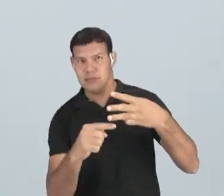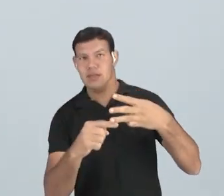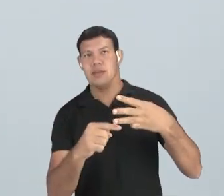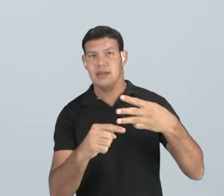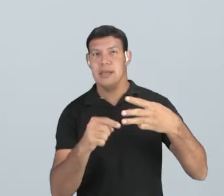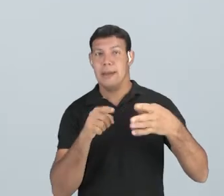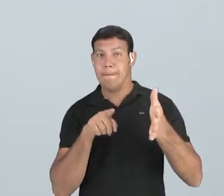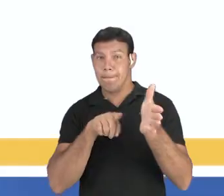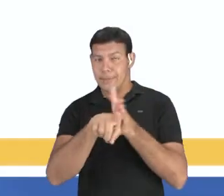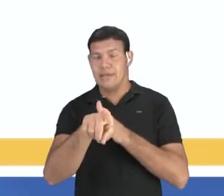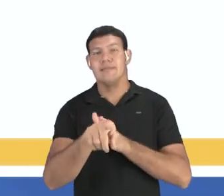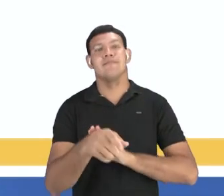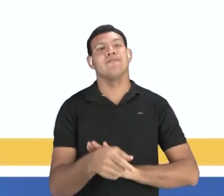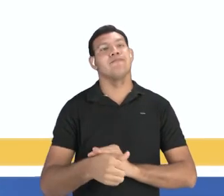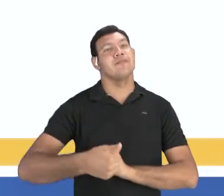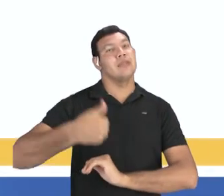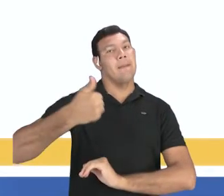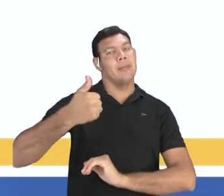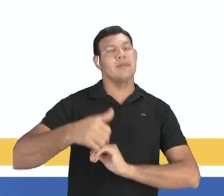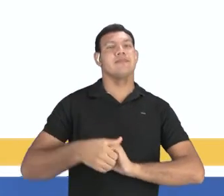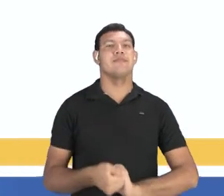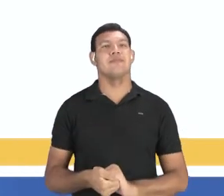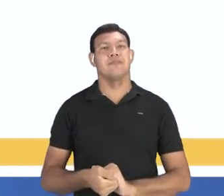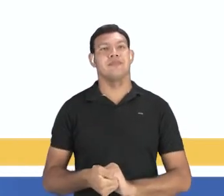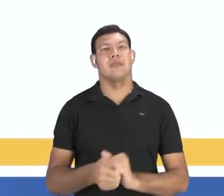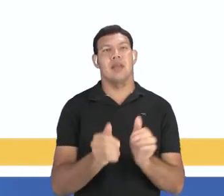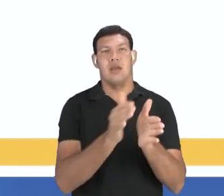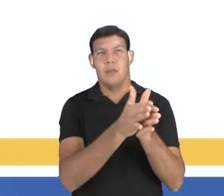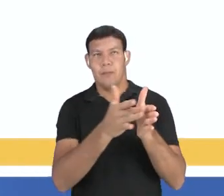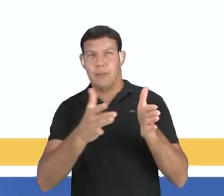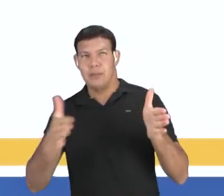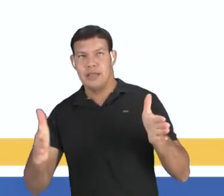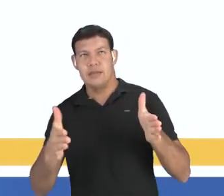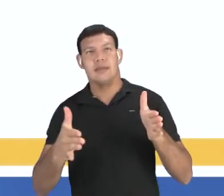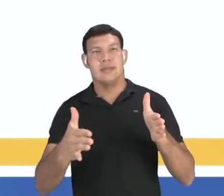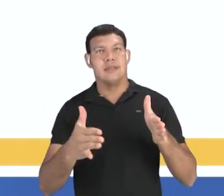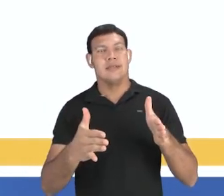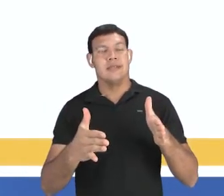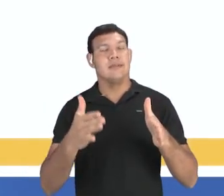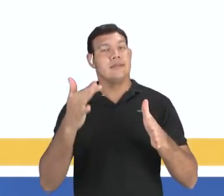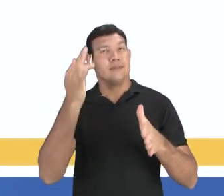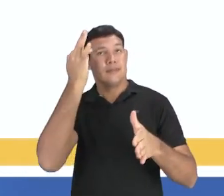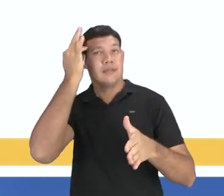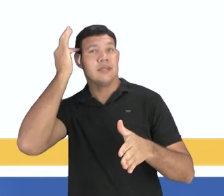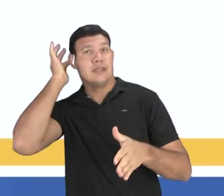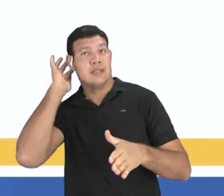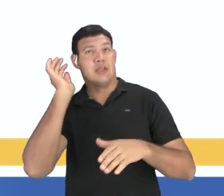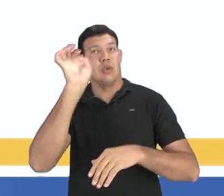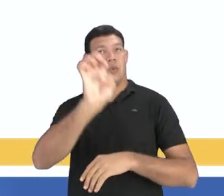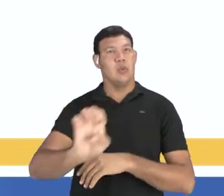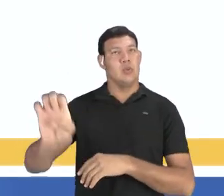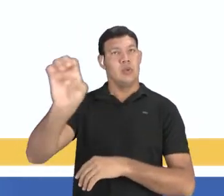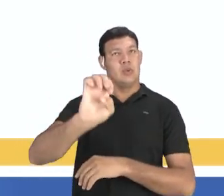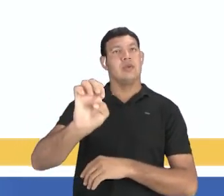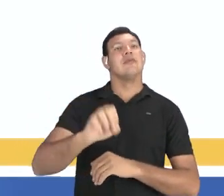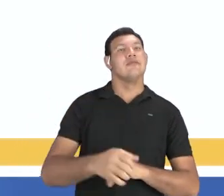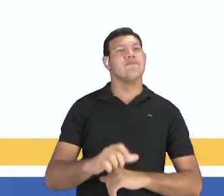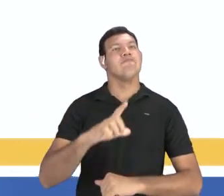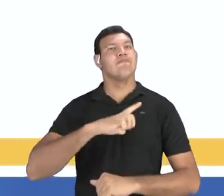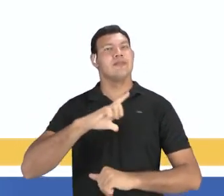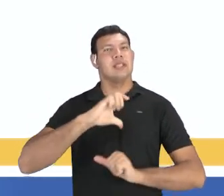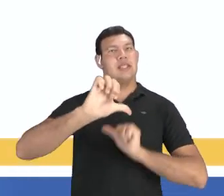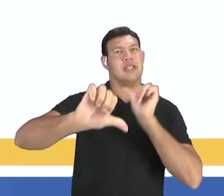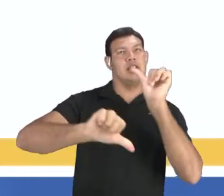vamos lá para a primeira questão durante o período medieval a Europa passou por uma grande transformação no mundo do trabalho o que